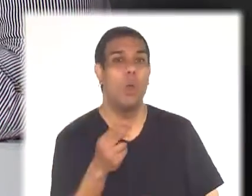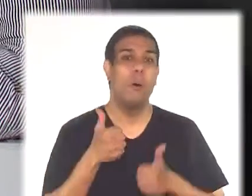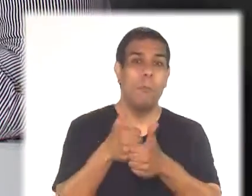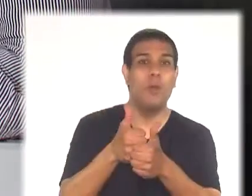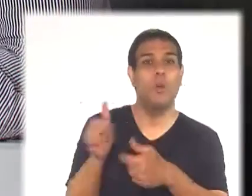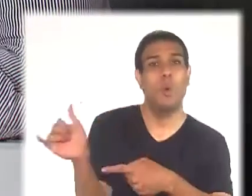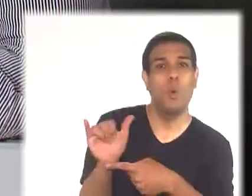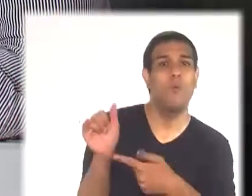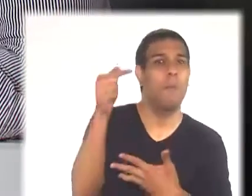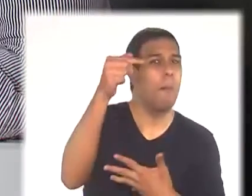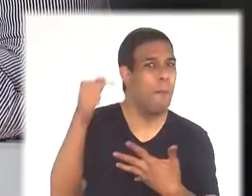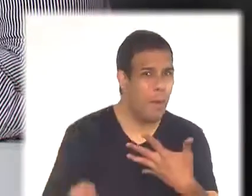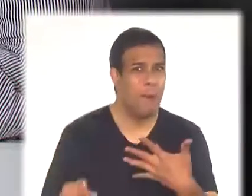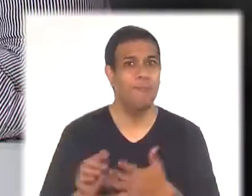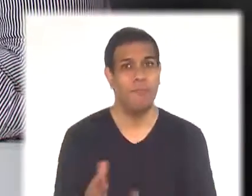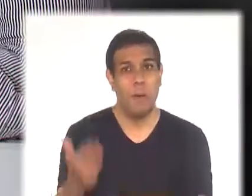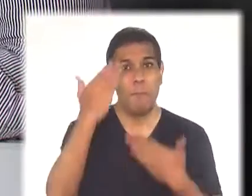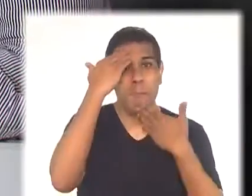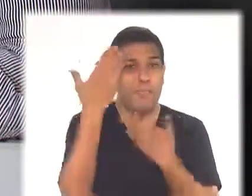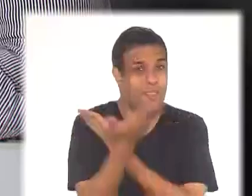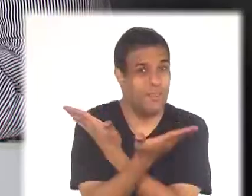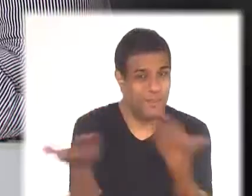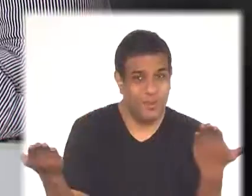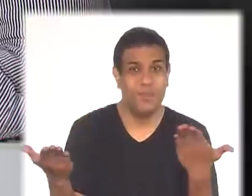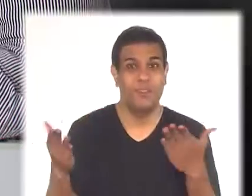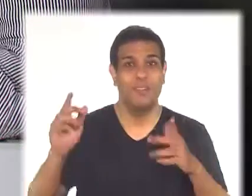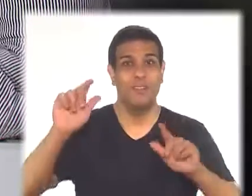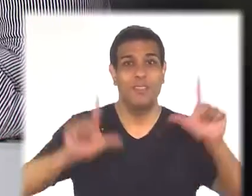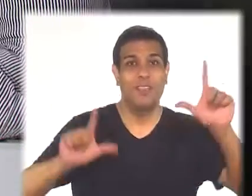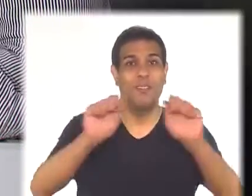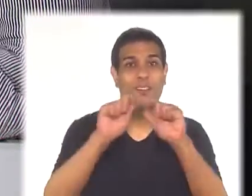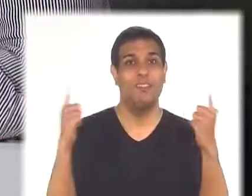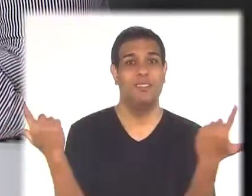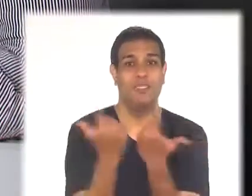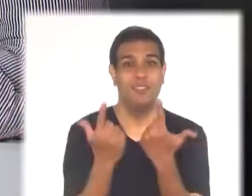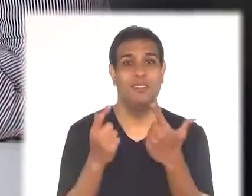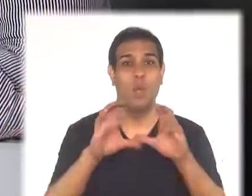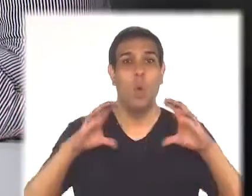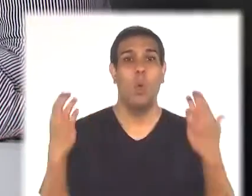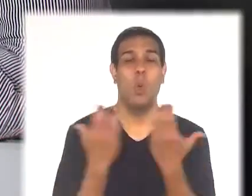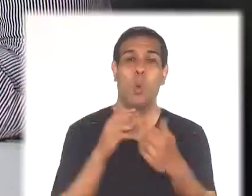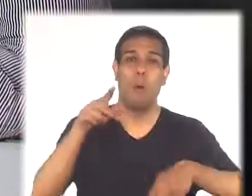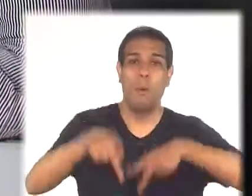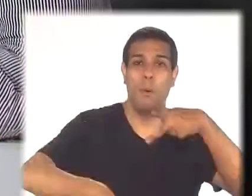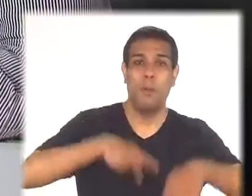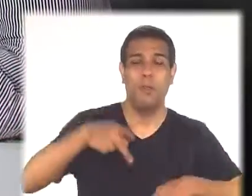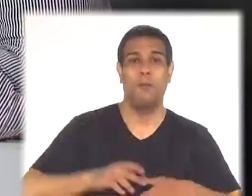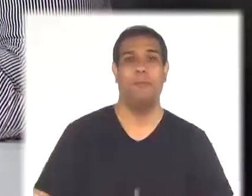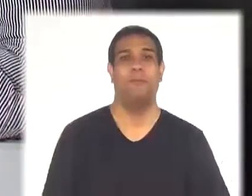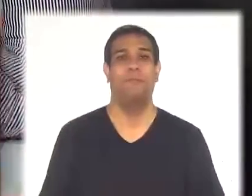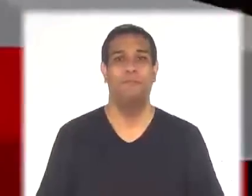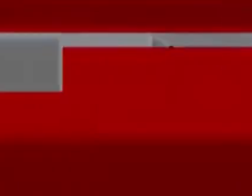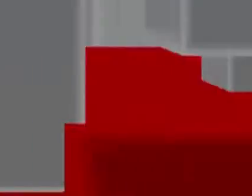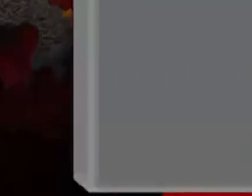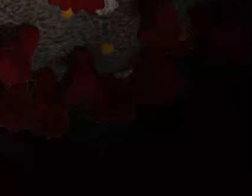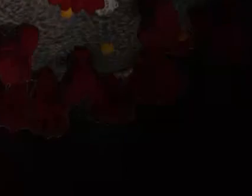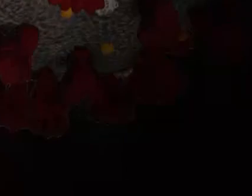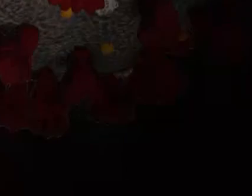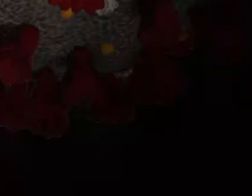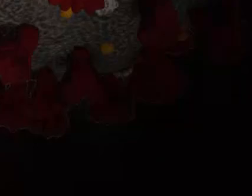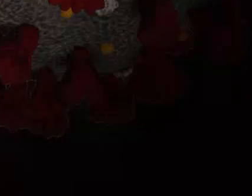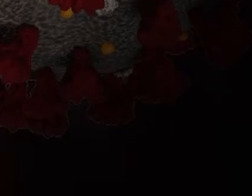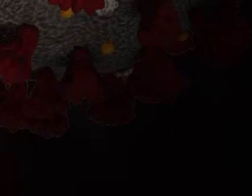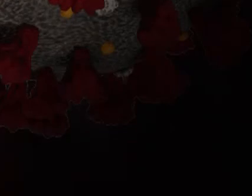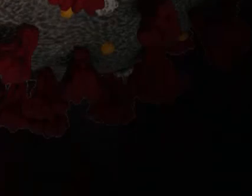sua TV digital ou nos procurar nas redes sociais. Obrigado pela audiência. TV Alerj, o canal do povo.